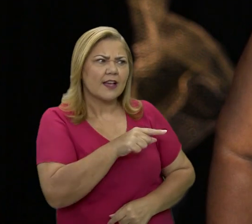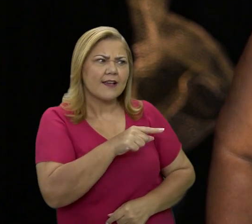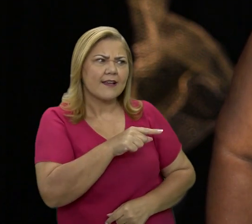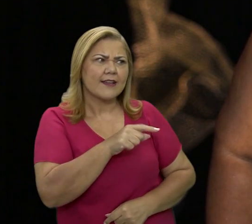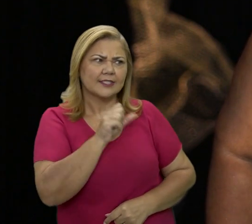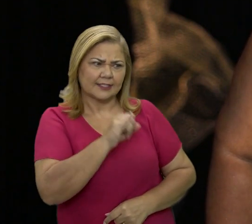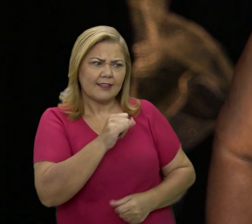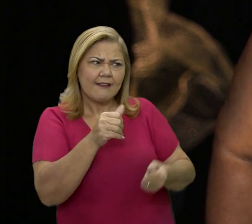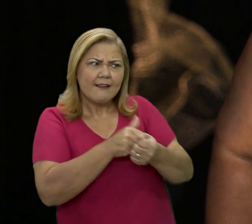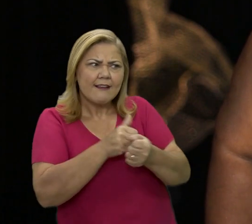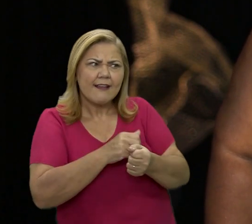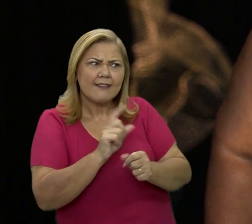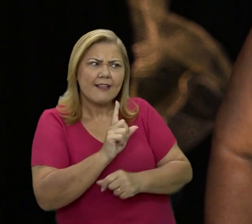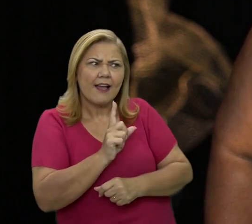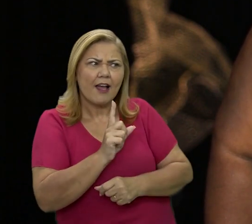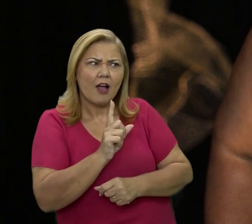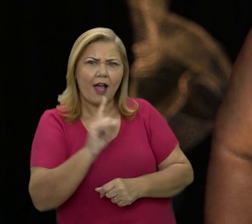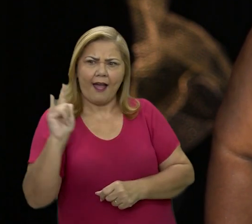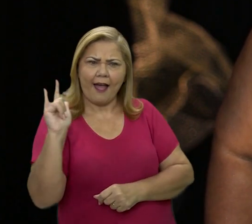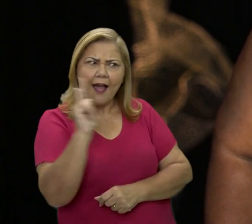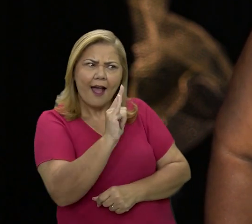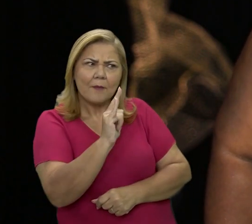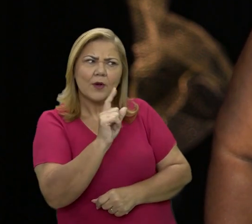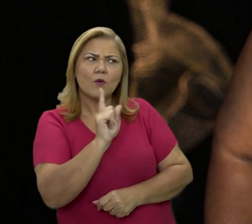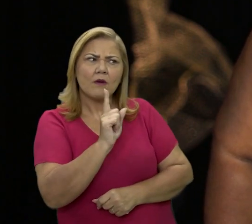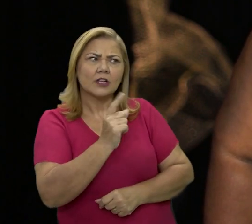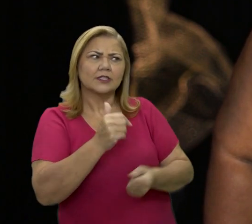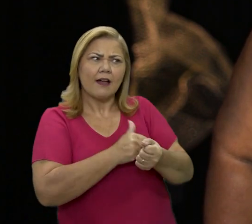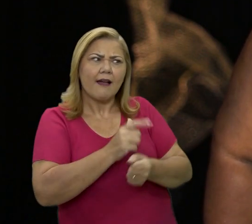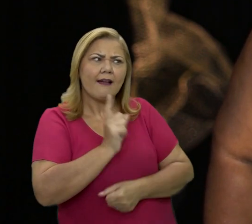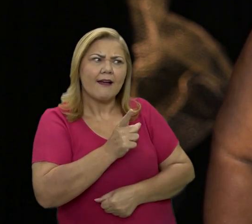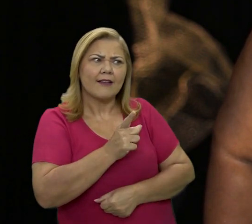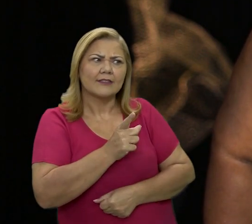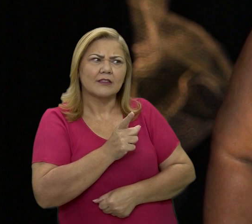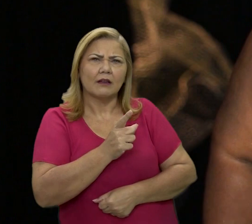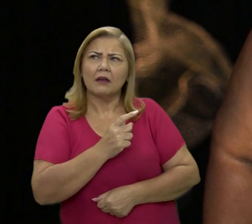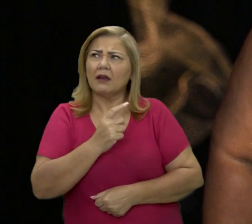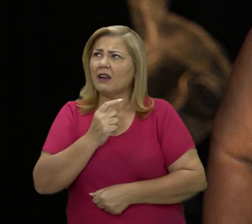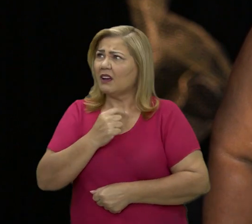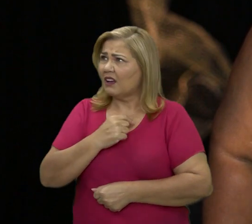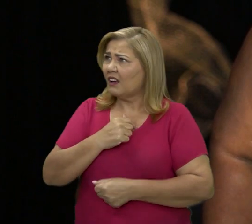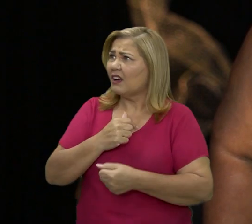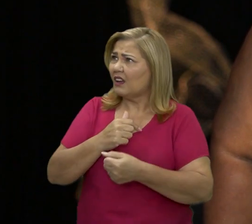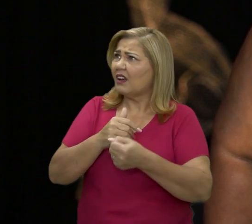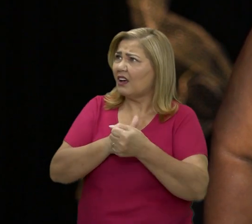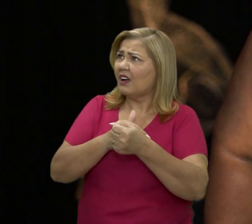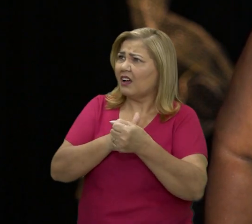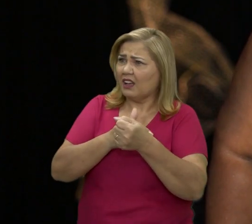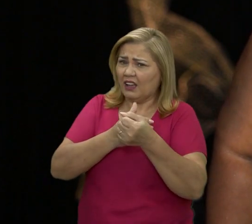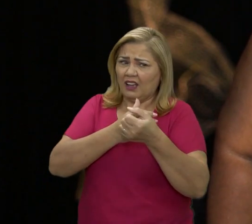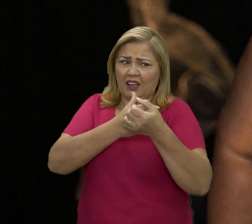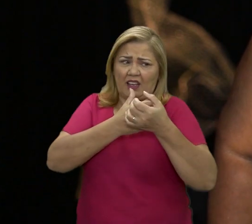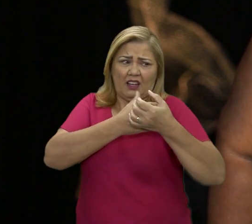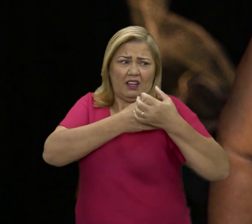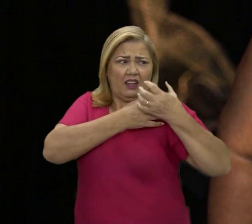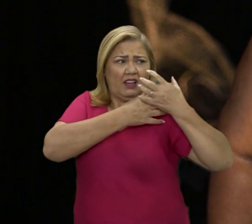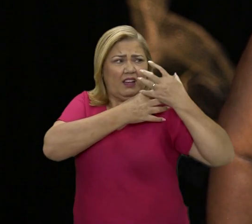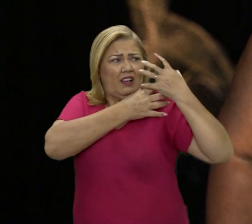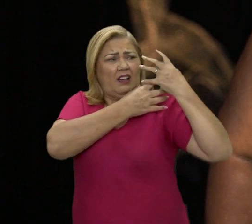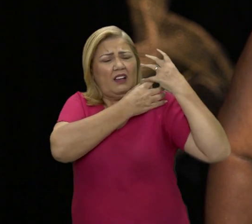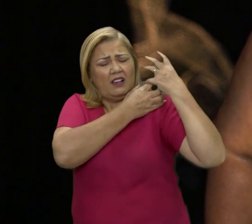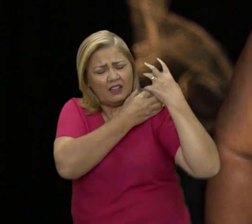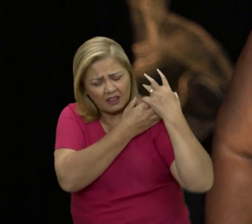você não guardar os segredos. Ninguém vai amar você se você não guardar todos os segredos. E como pesavam esses